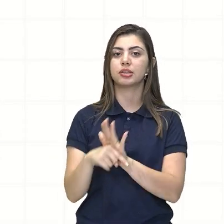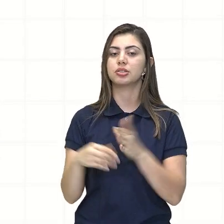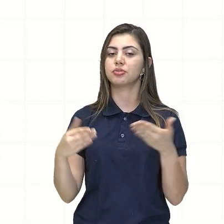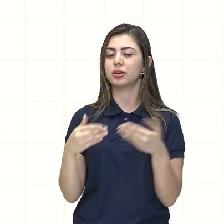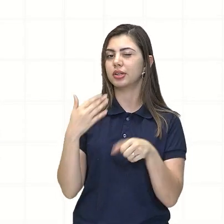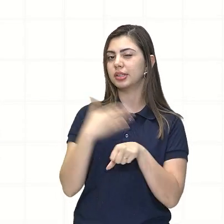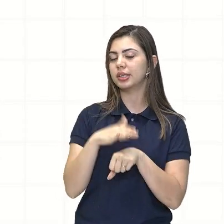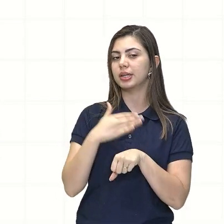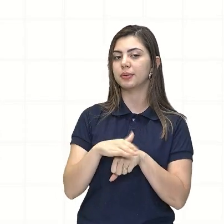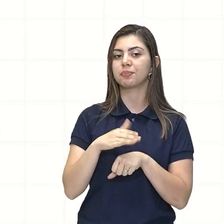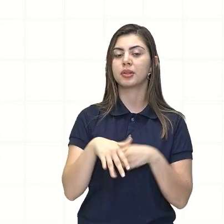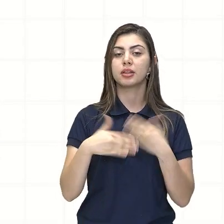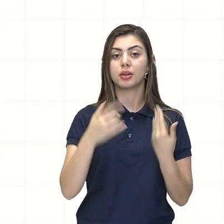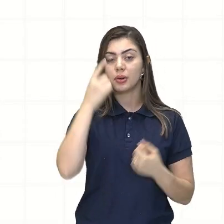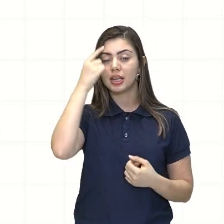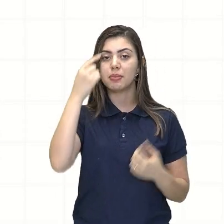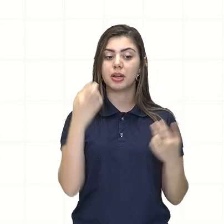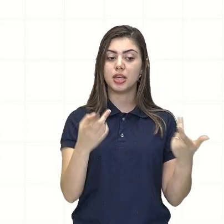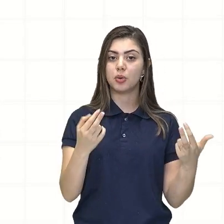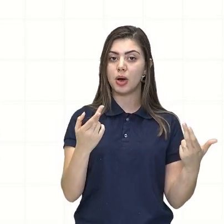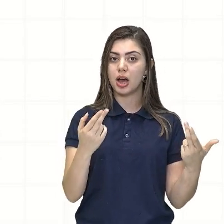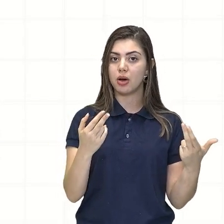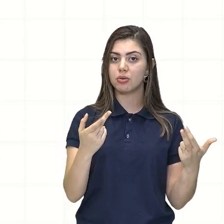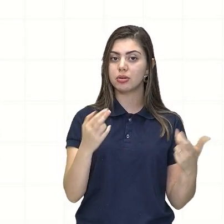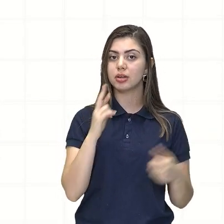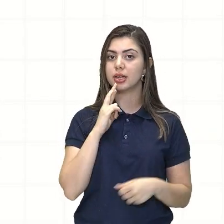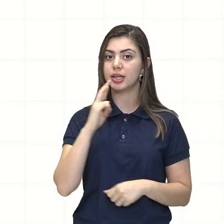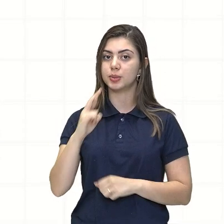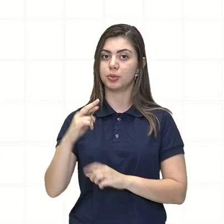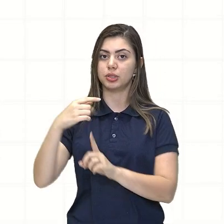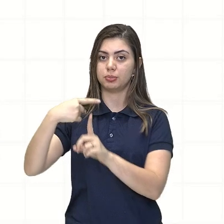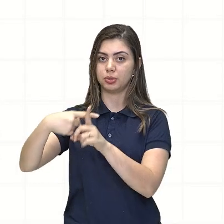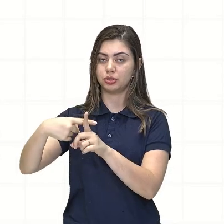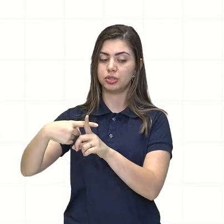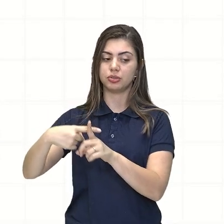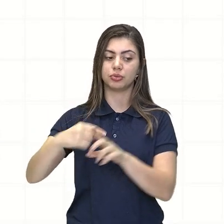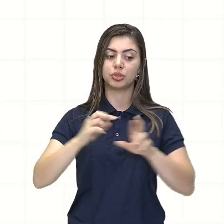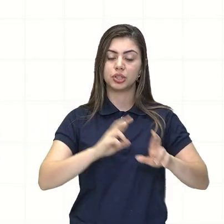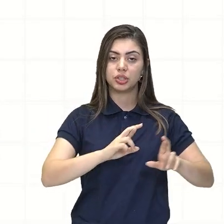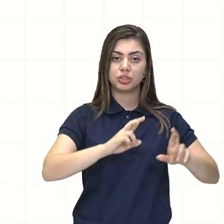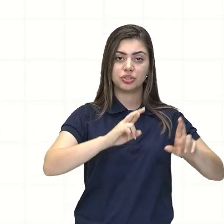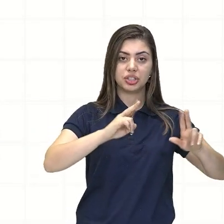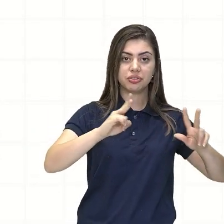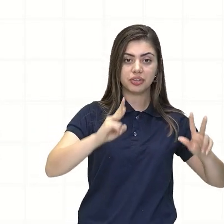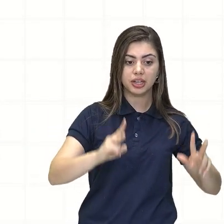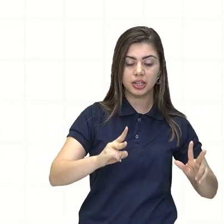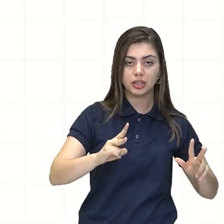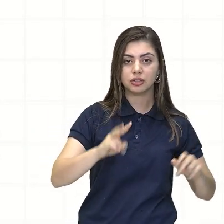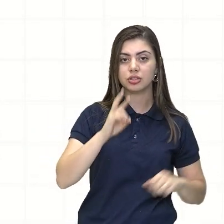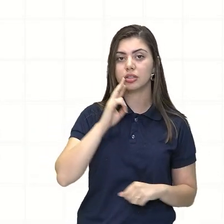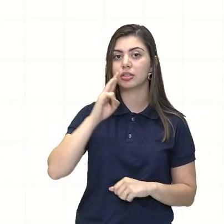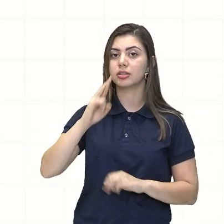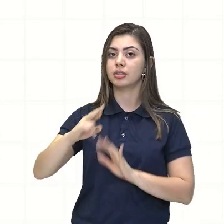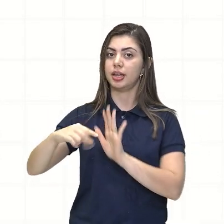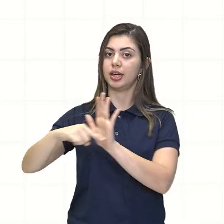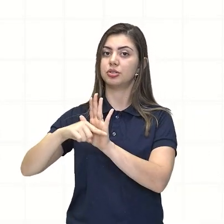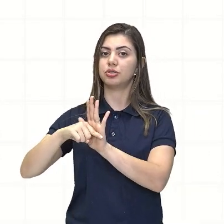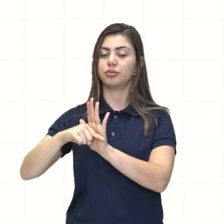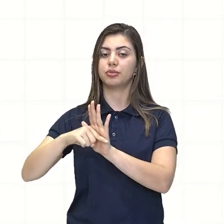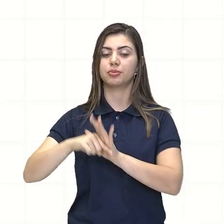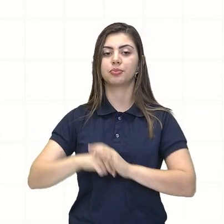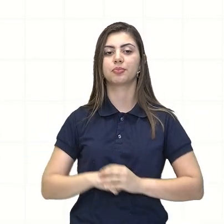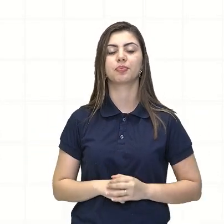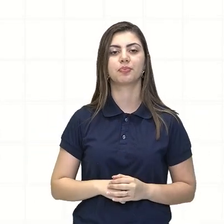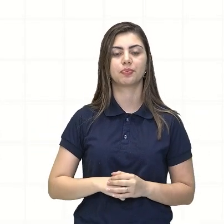Certo? Sinais iguais, resultado positivo. Sinais diferentes, resultado